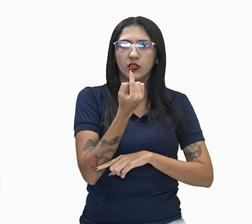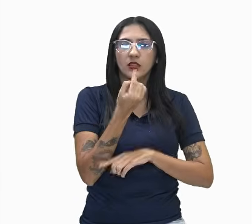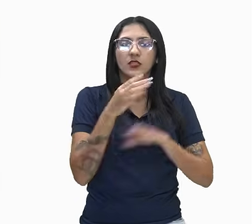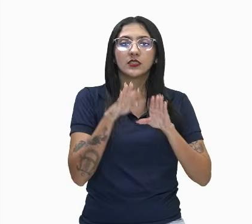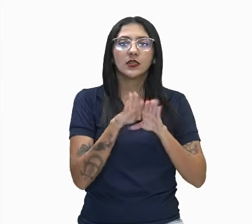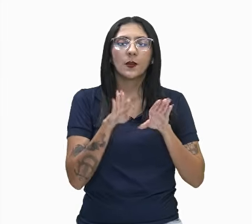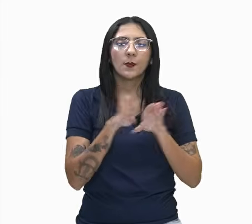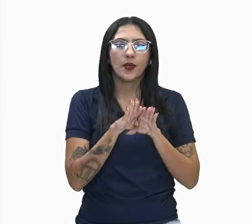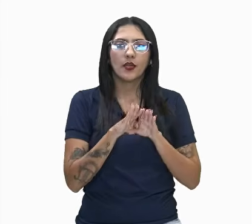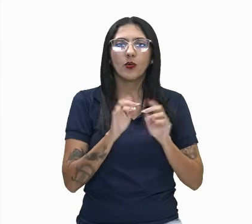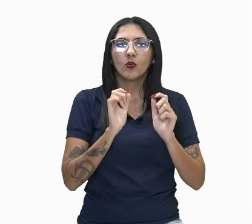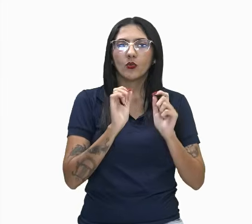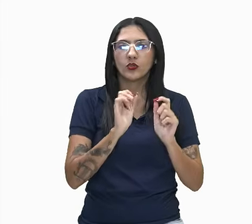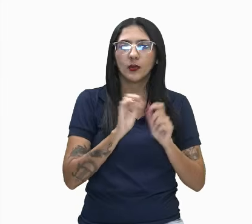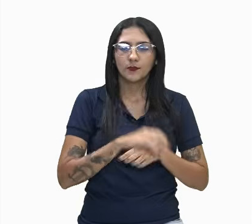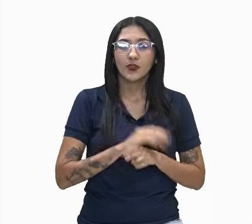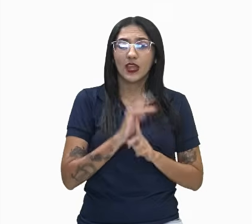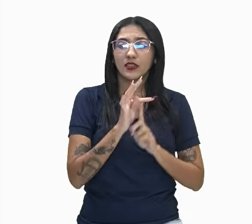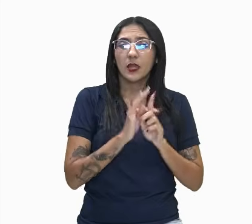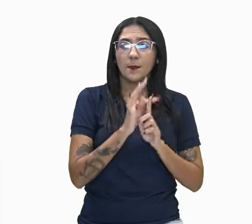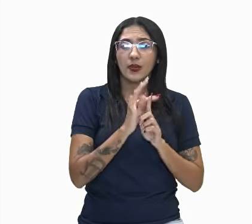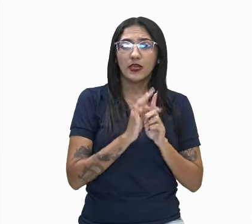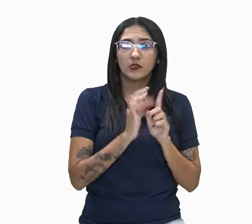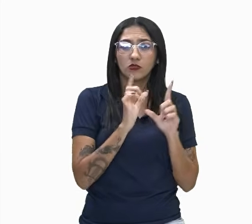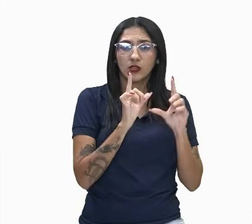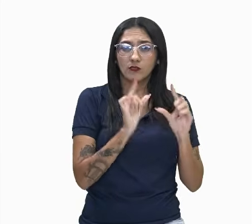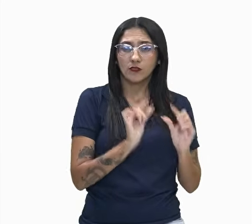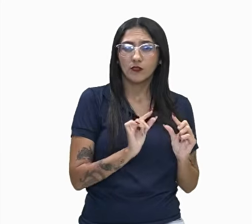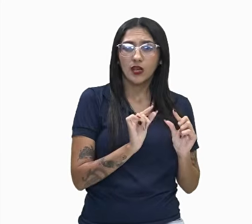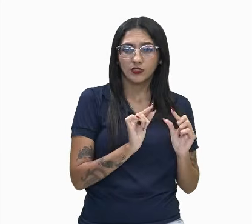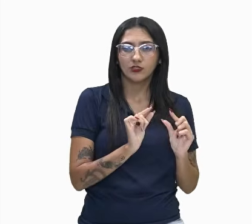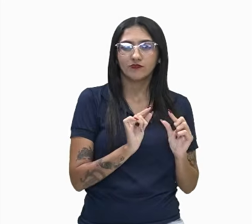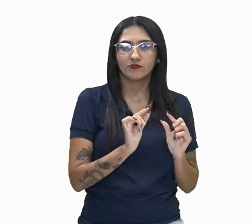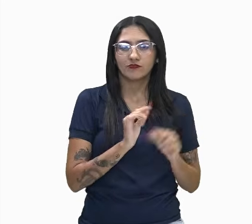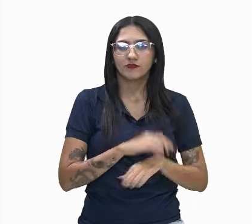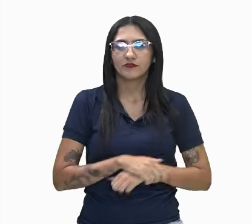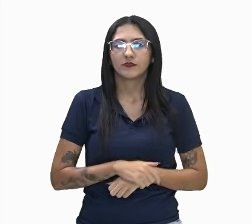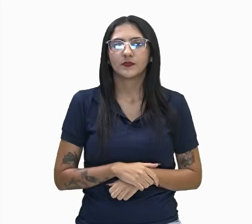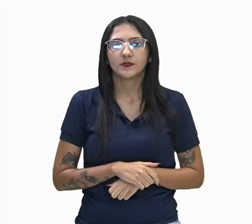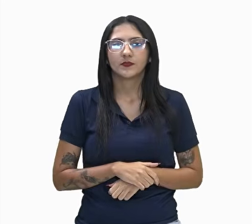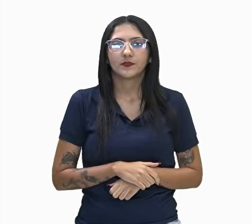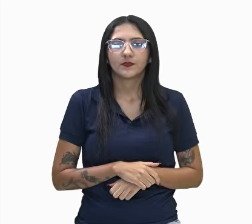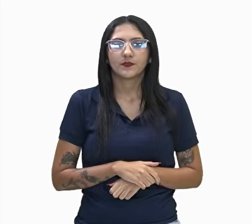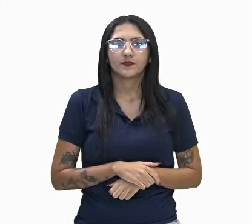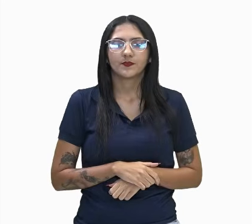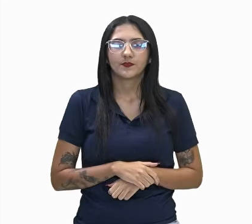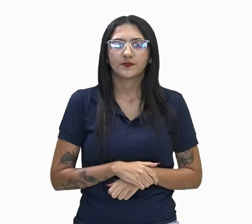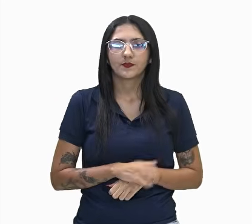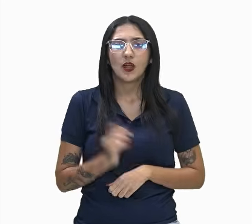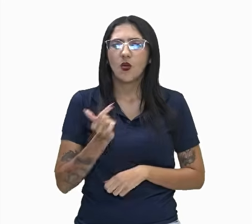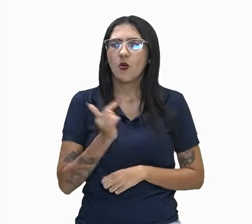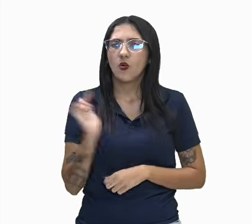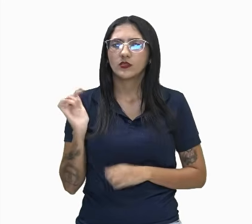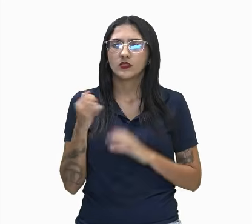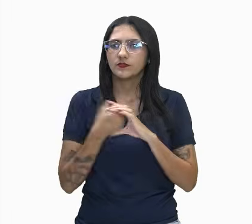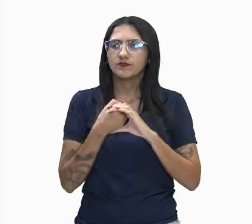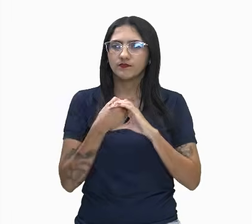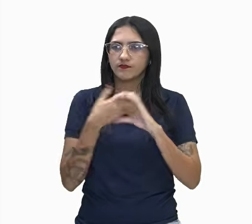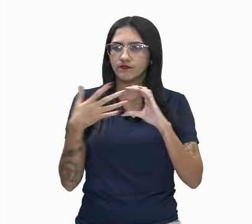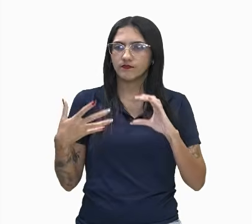ali será a sua temperatura média, tá certo? Outros fatores